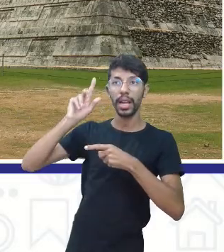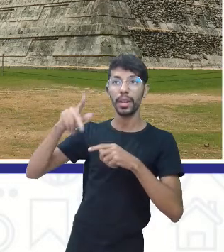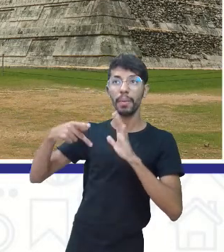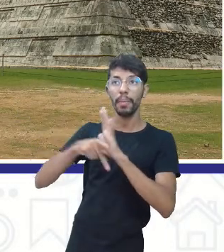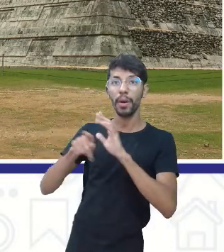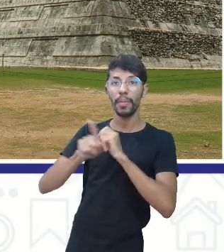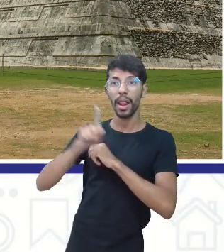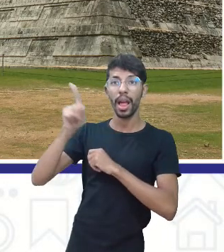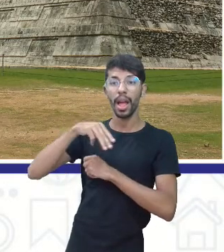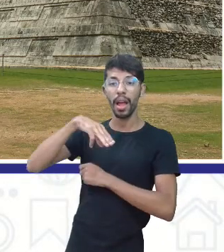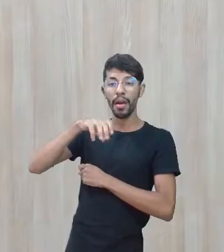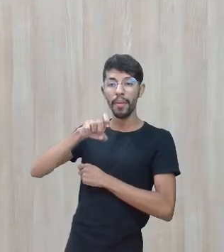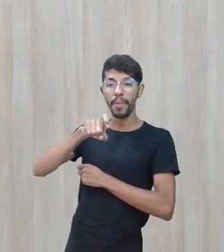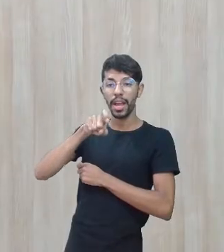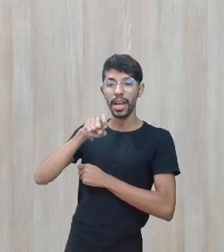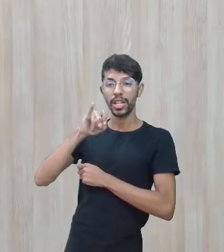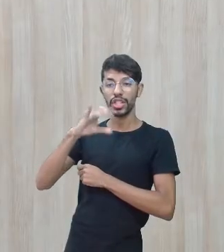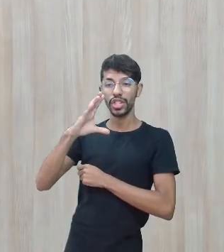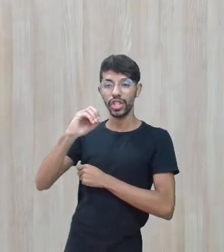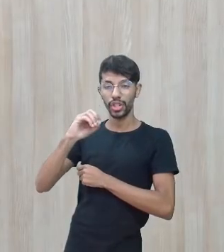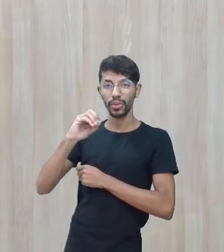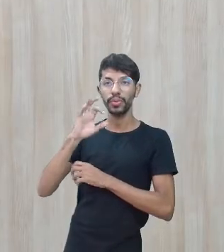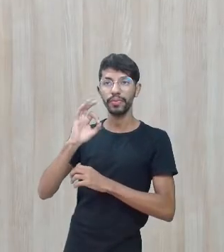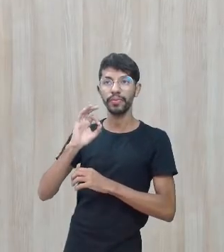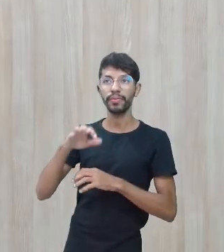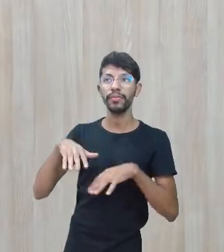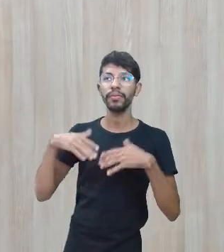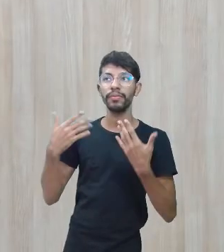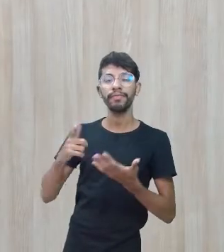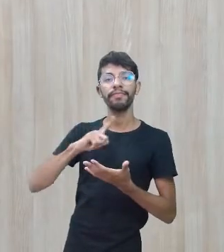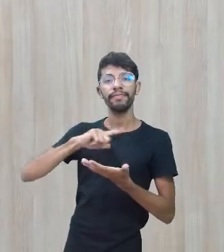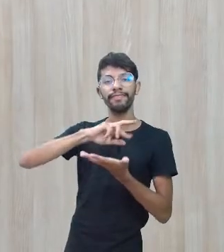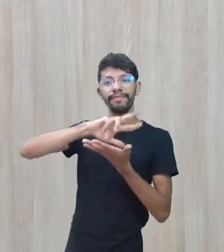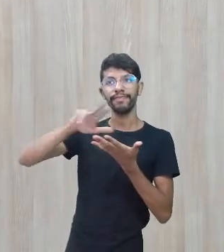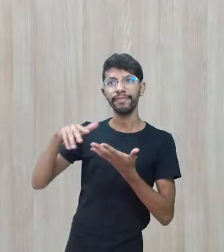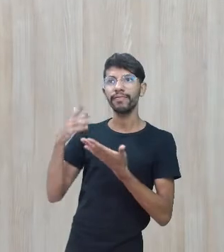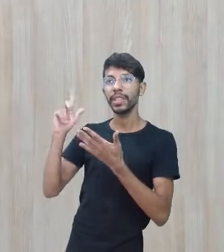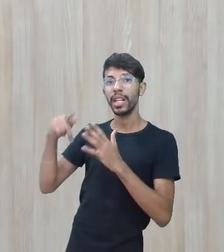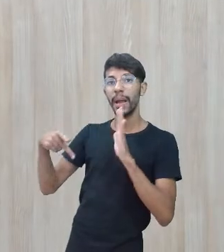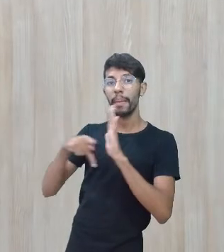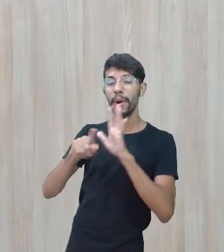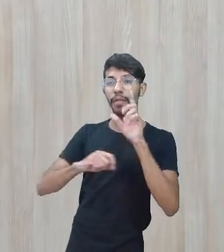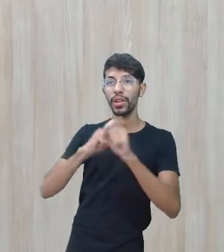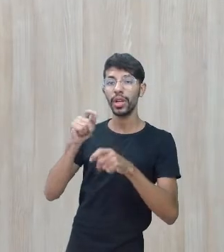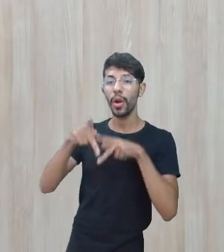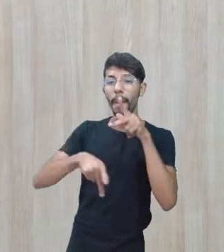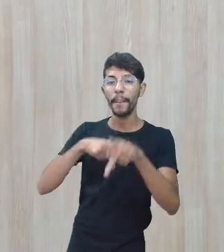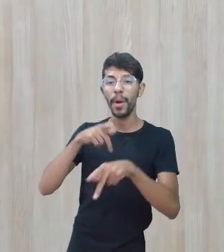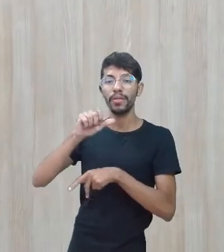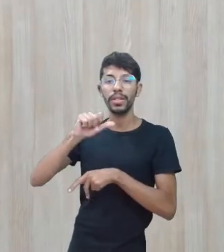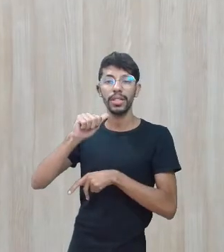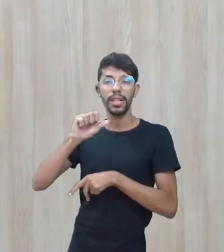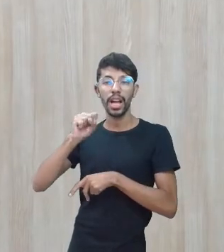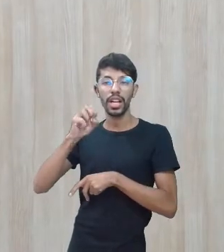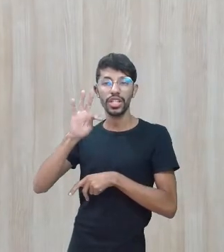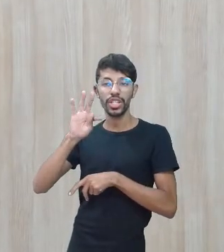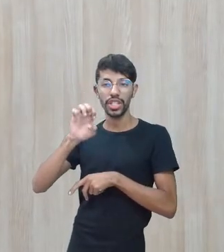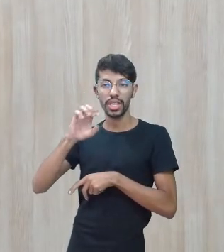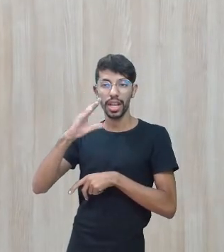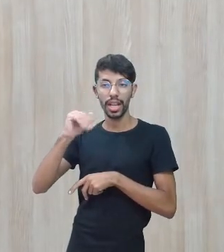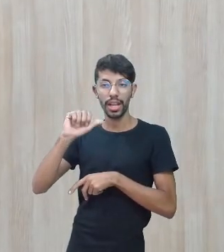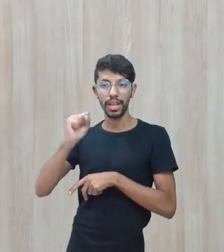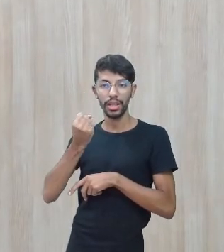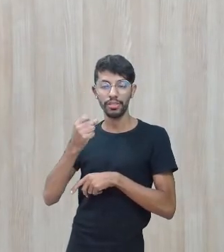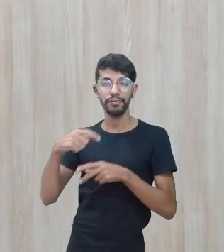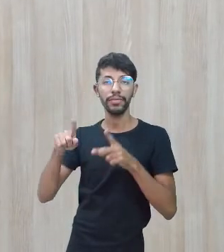do Norte e América Central, nós temos vários exemplares dessa dos povos astecas e maias. Então, todos esses povos aí, né,